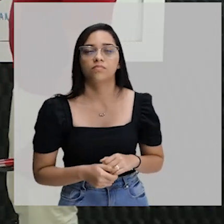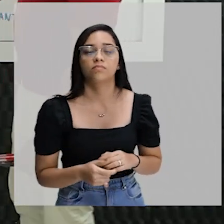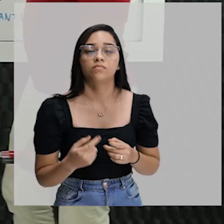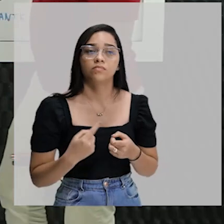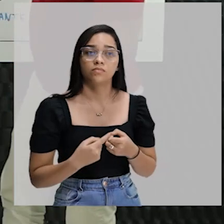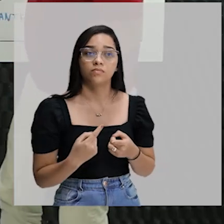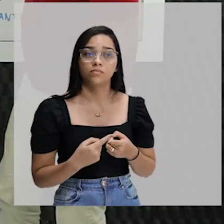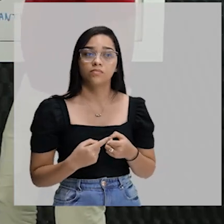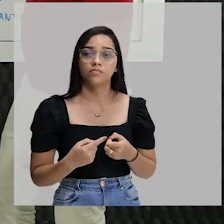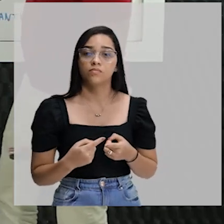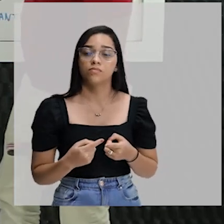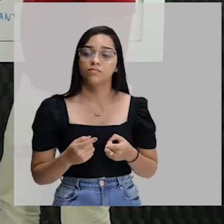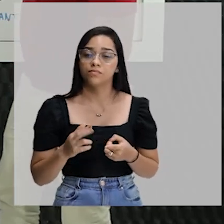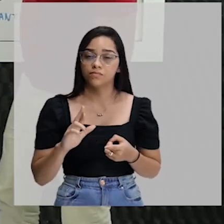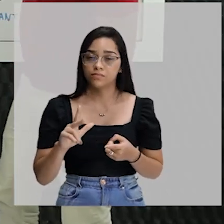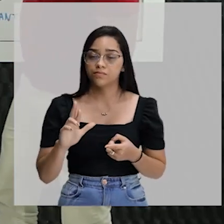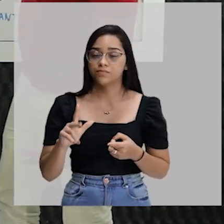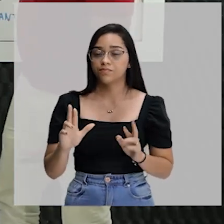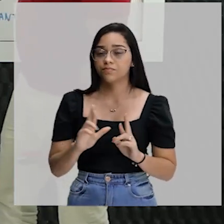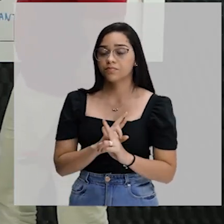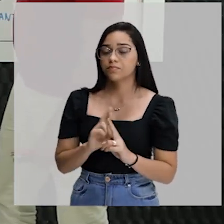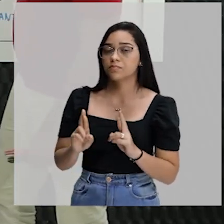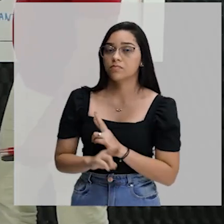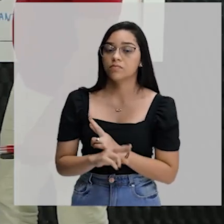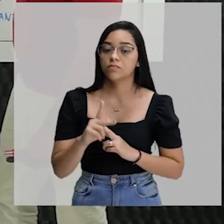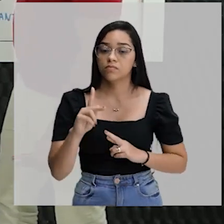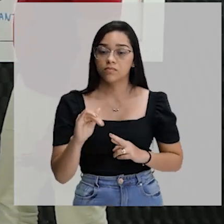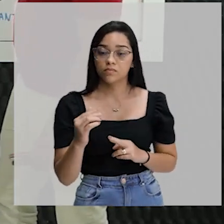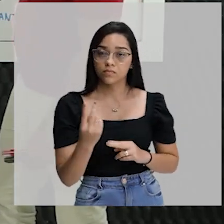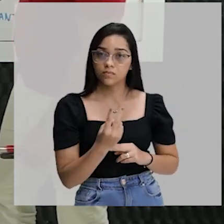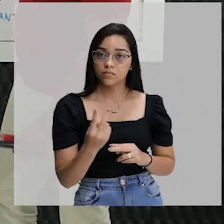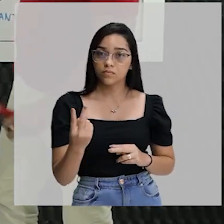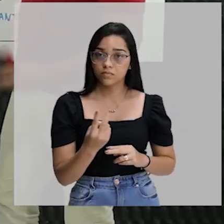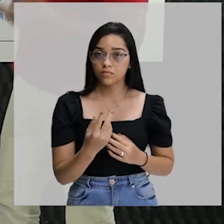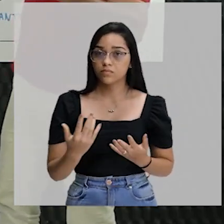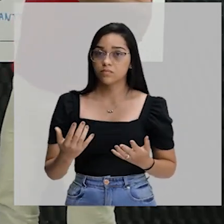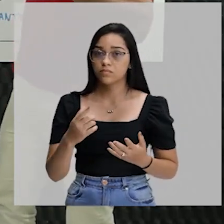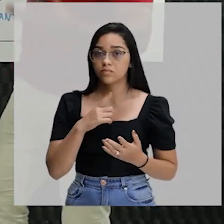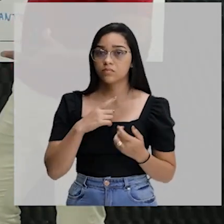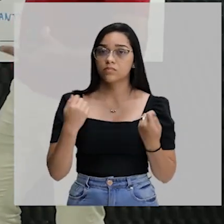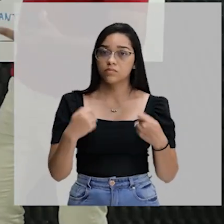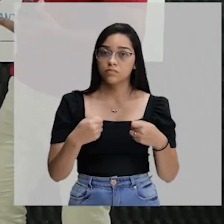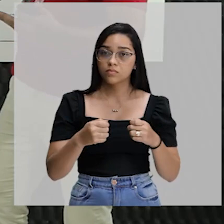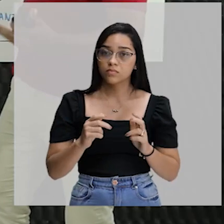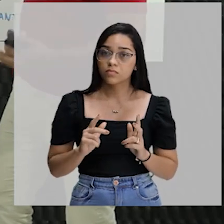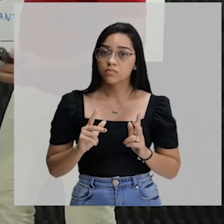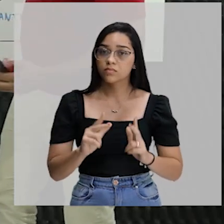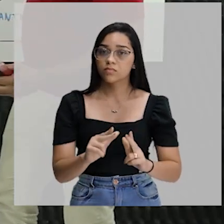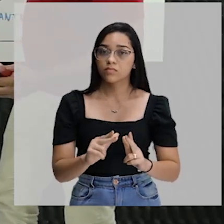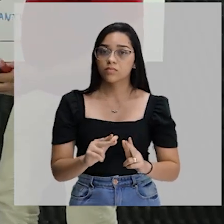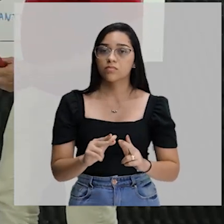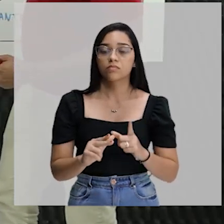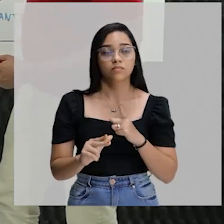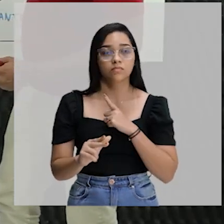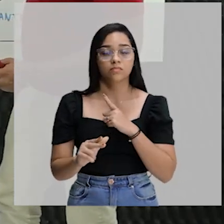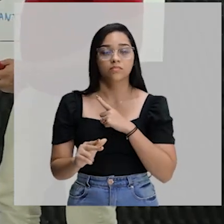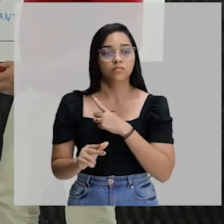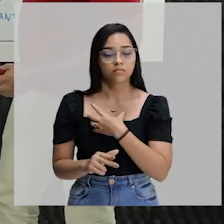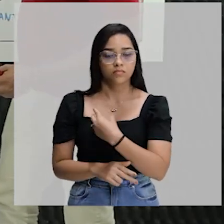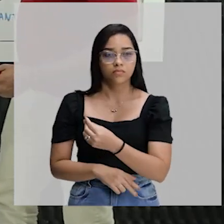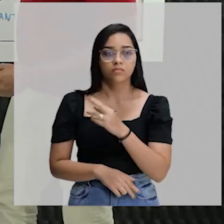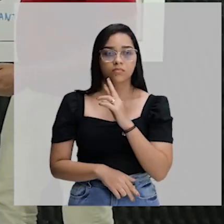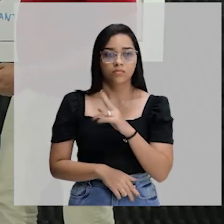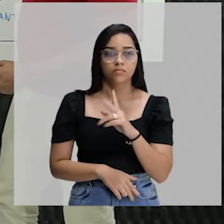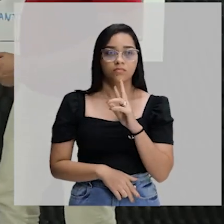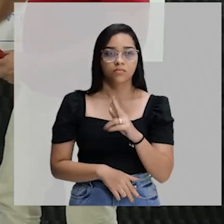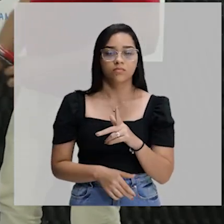ele é diferente com relação aos pais. Os dois indivíduos genitores têm que ser iguais para gerar um filho diferente. E